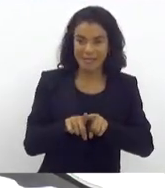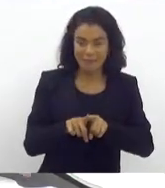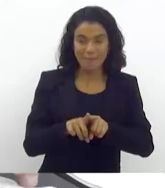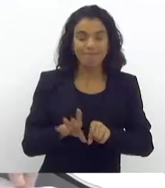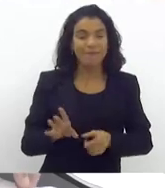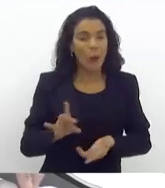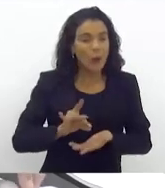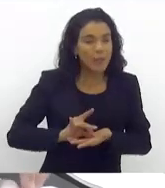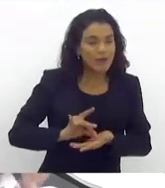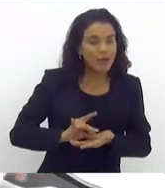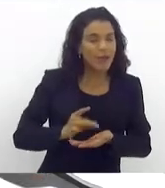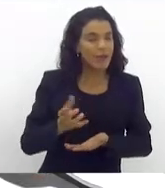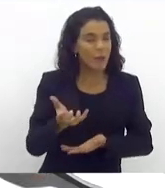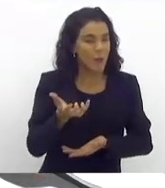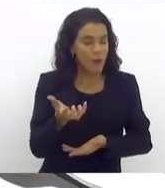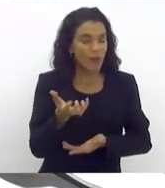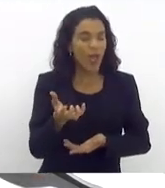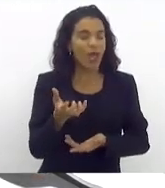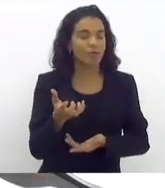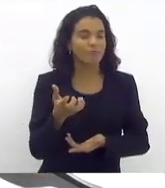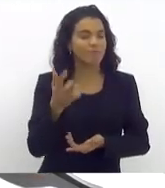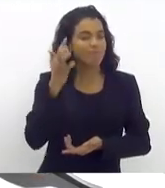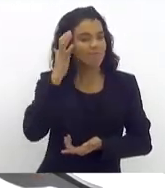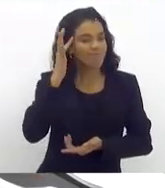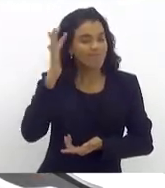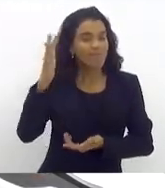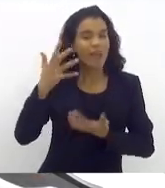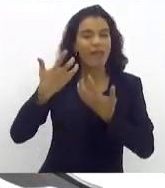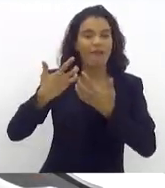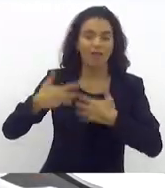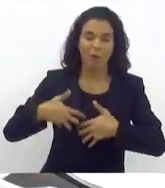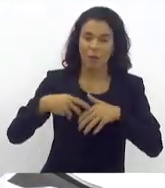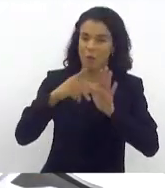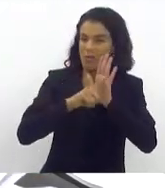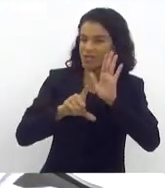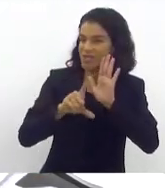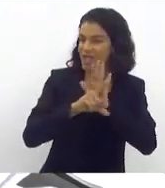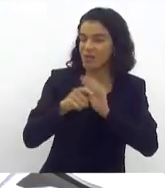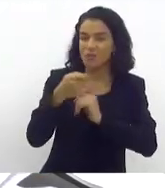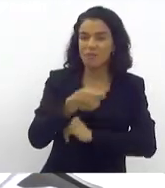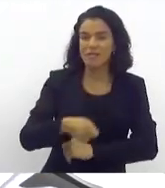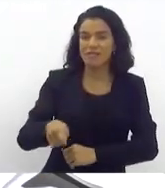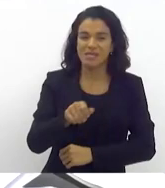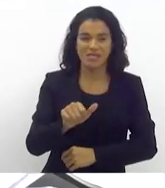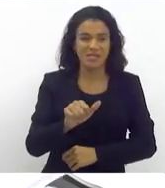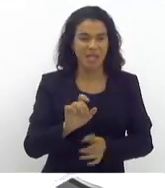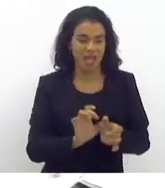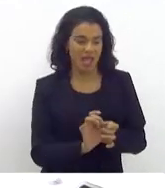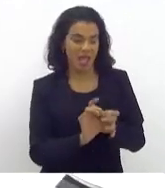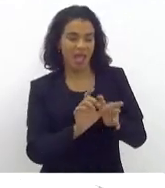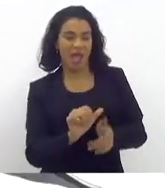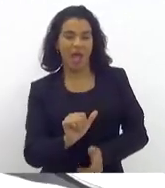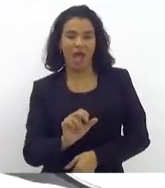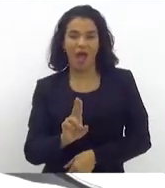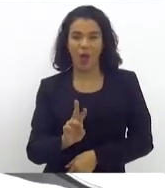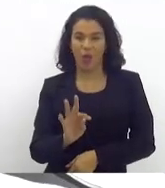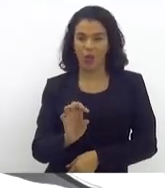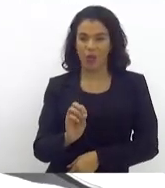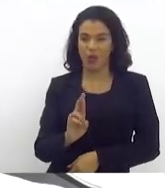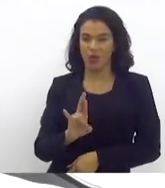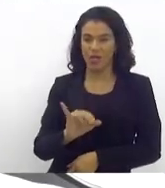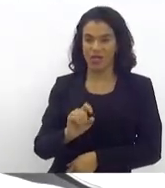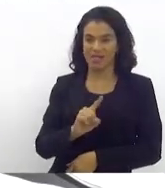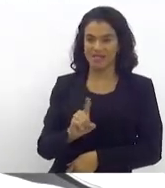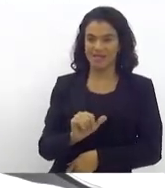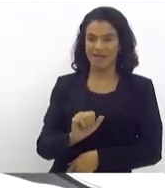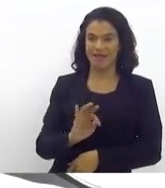Na verdade, eu queria ponderar que acho que o projeto não precisaria ser autorizativo. É um projeto que poderia ser um projeto, né,